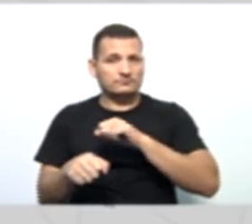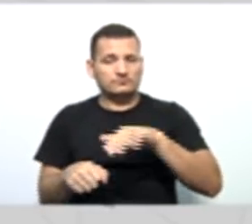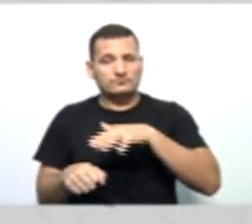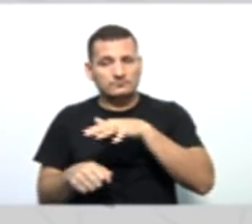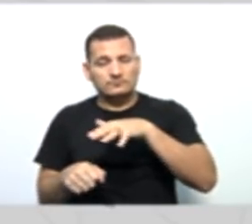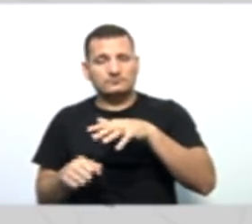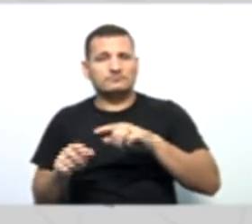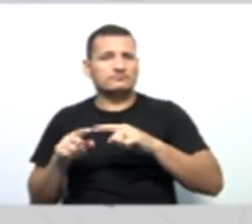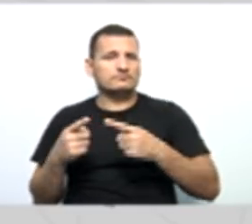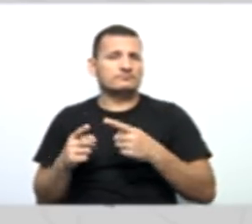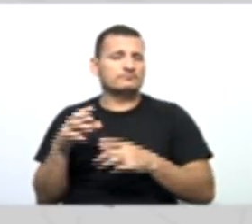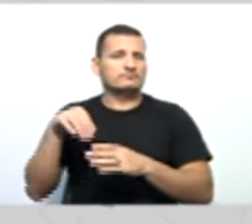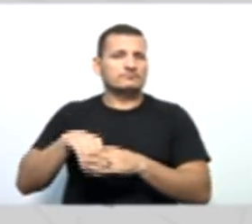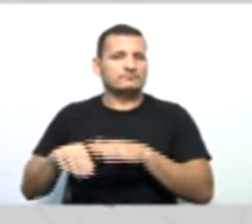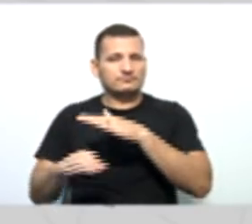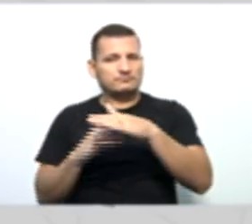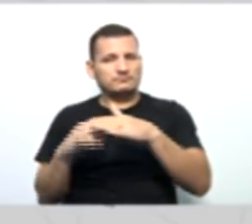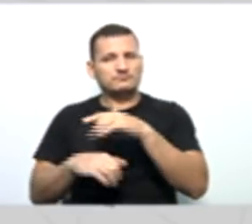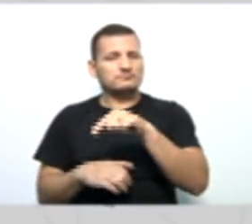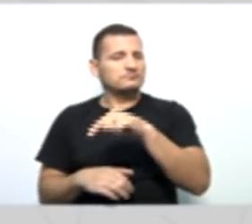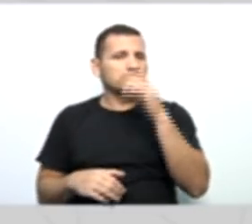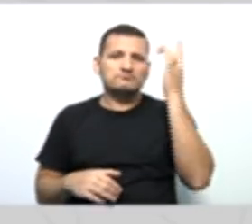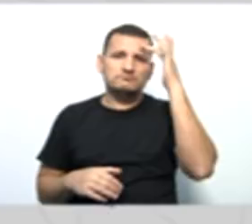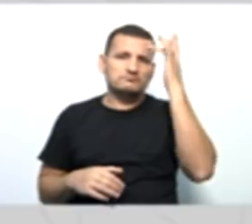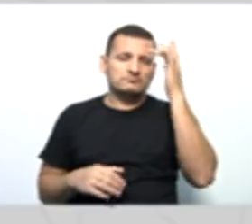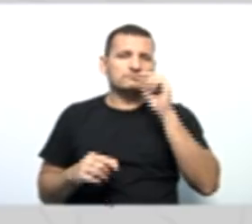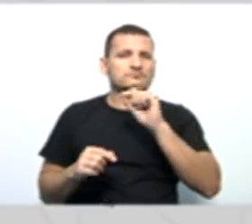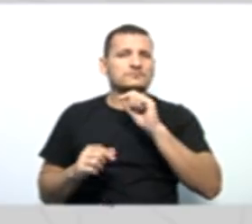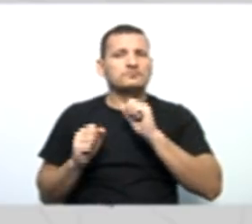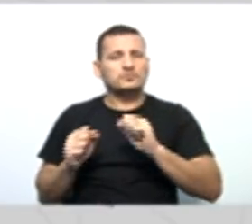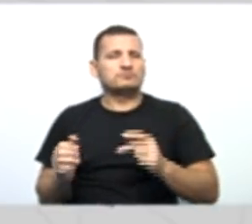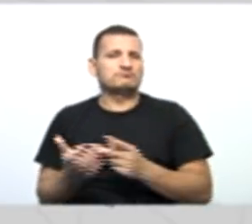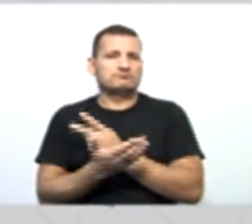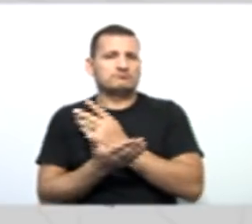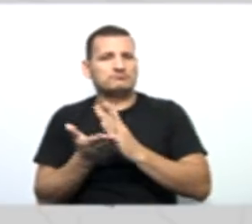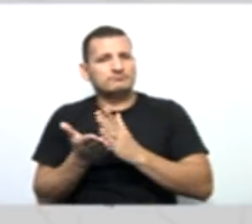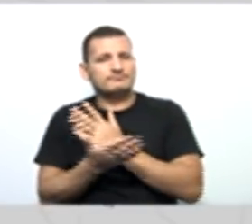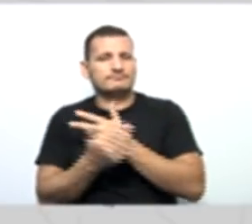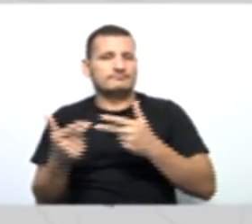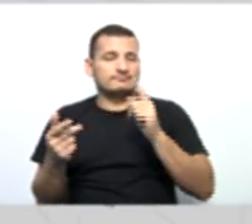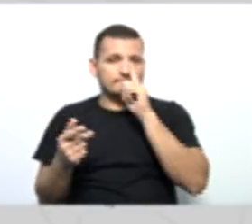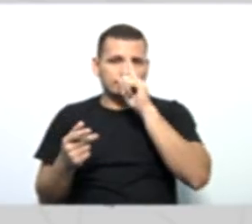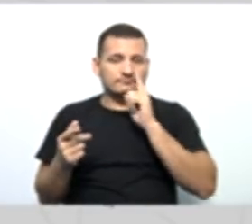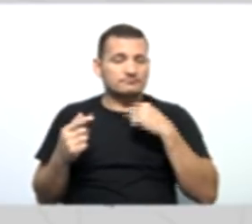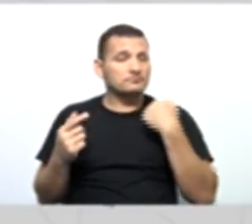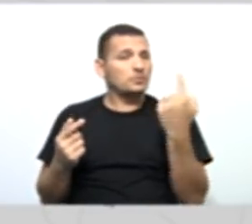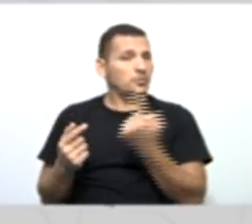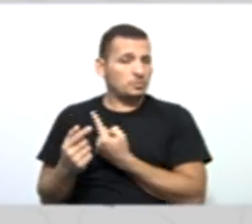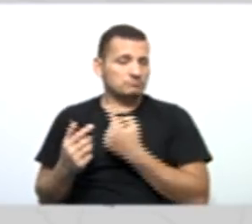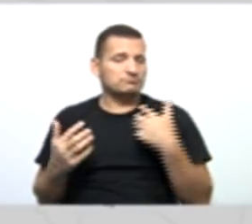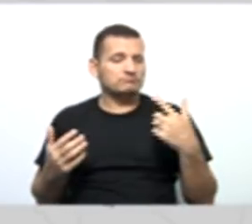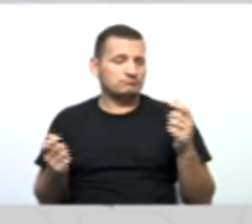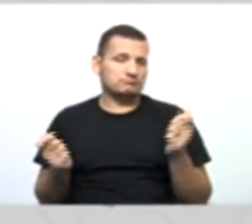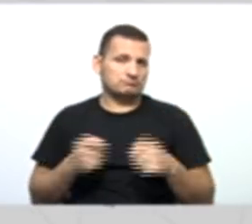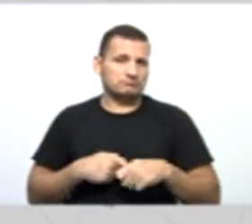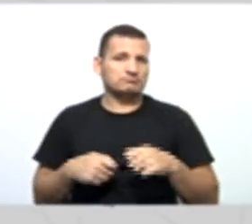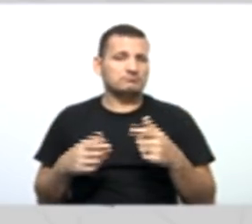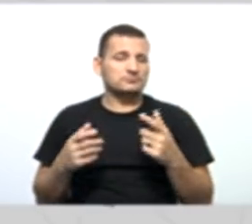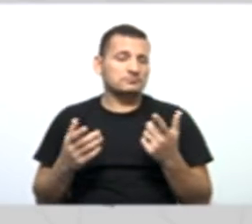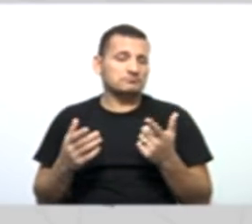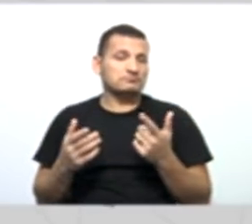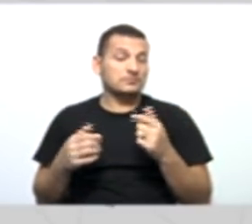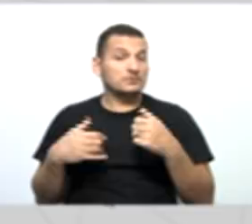mas dentro da organização ela não sabe que ela pode passar por algumas situações de risco. Todos nós podemos passar, não é? Então é